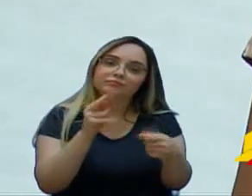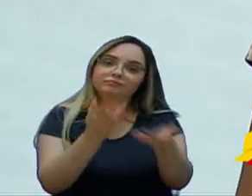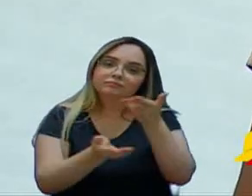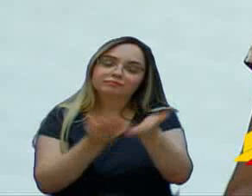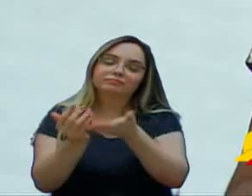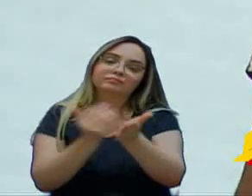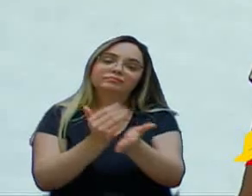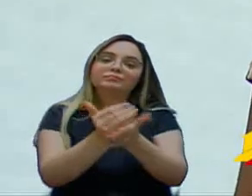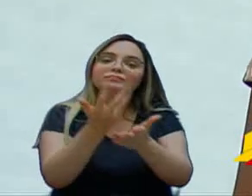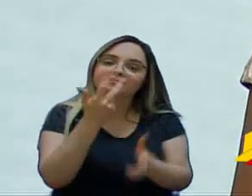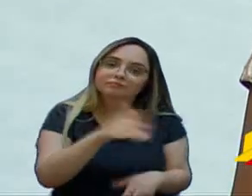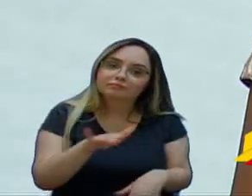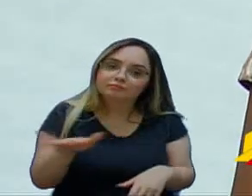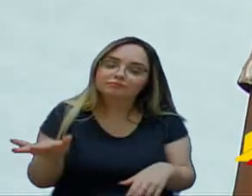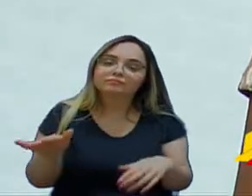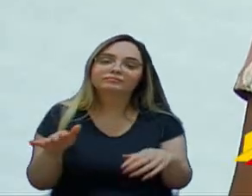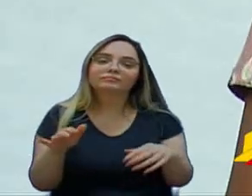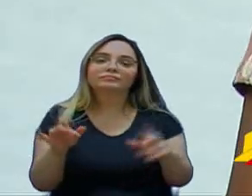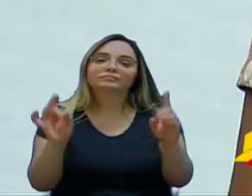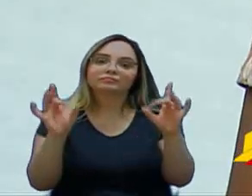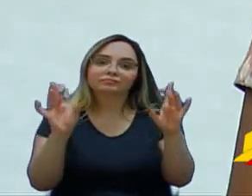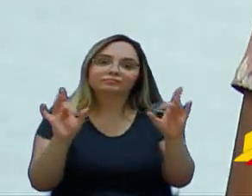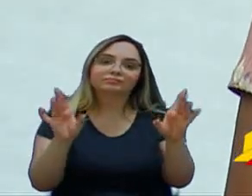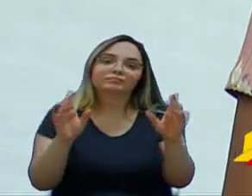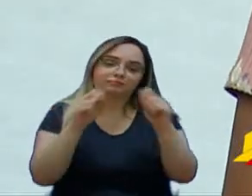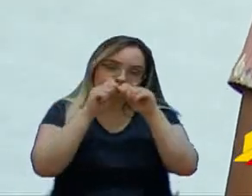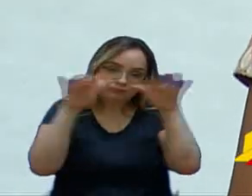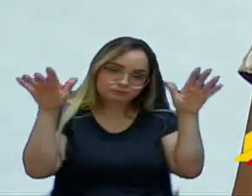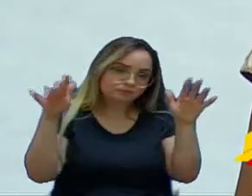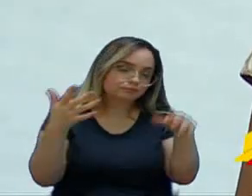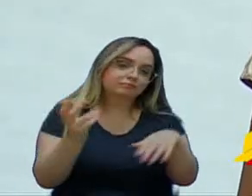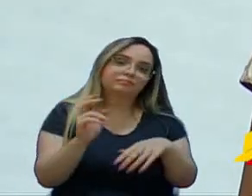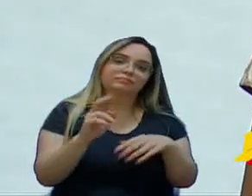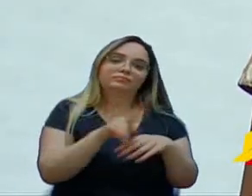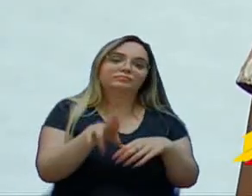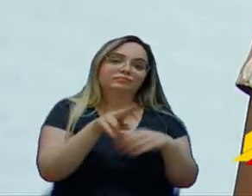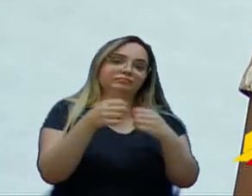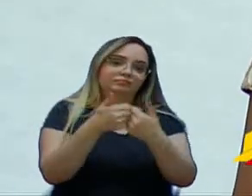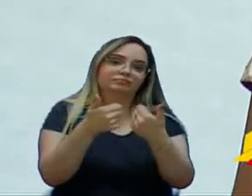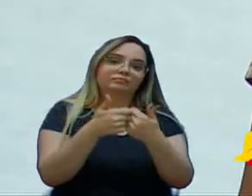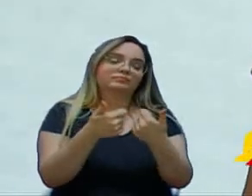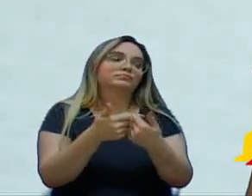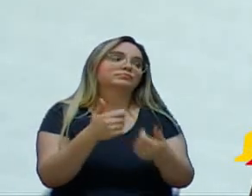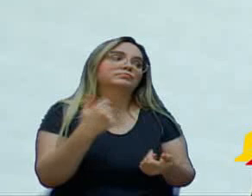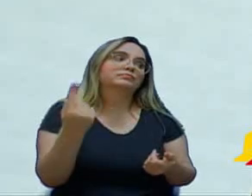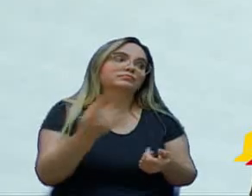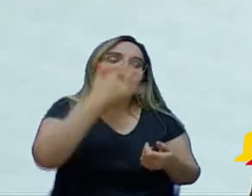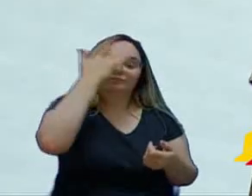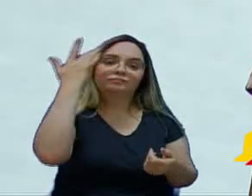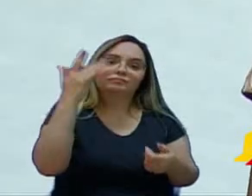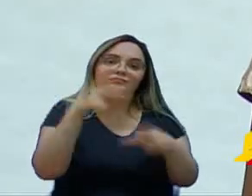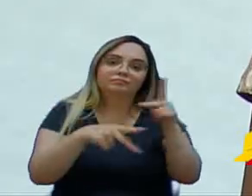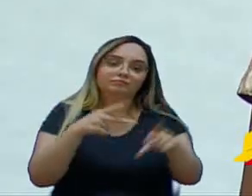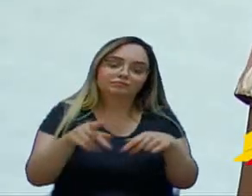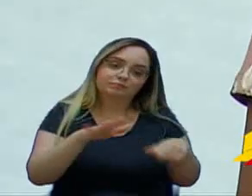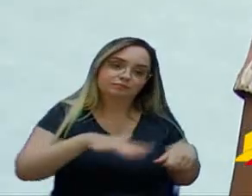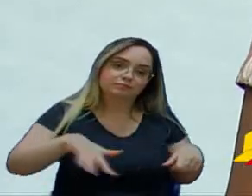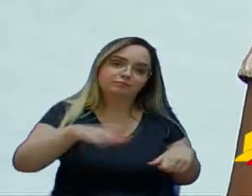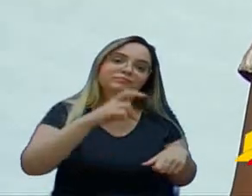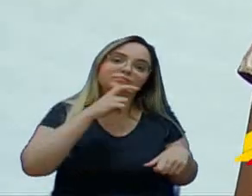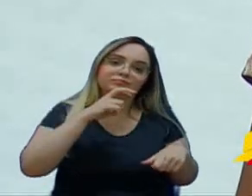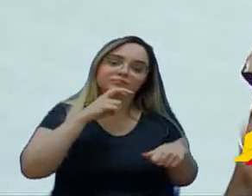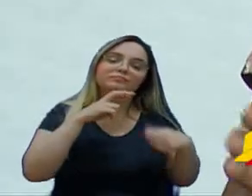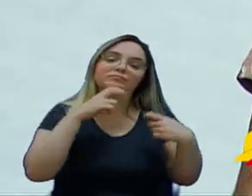com as crianças especiais que fazem uso do ônibus. E para que a população de Sorocaba seja